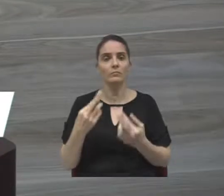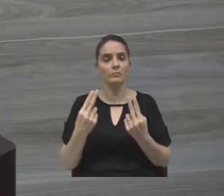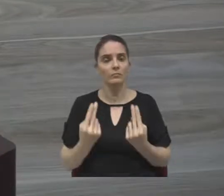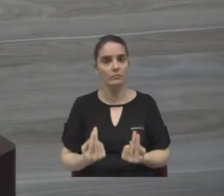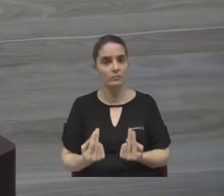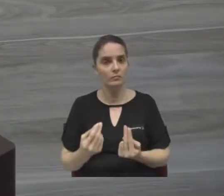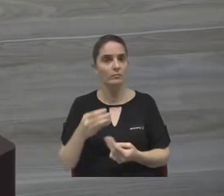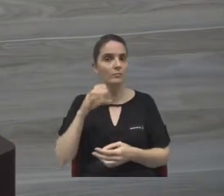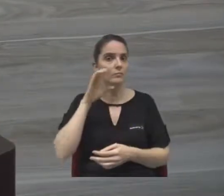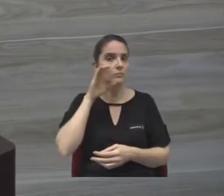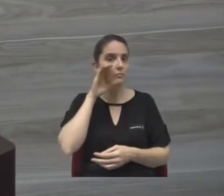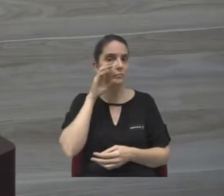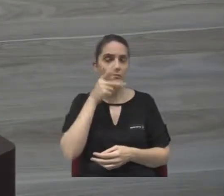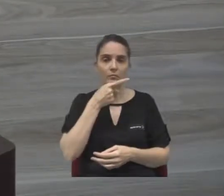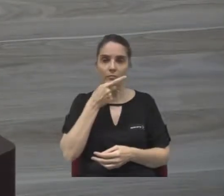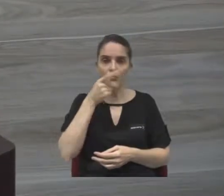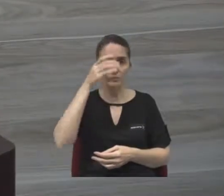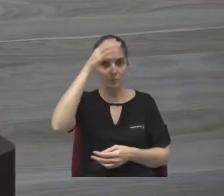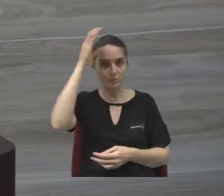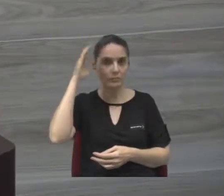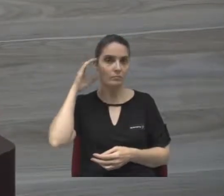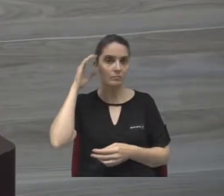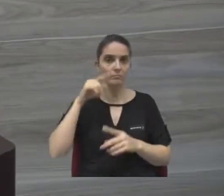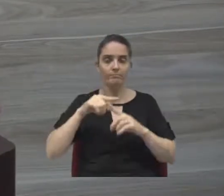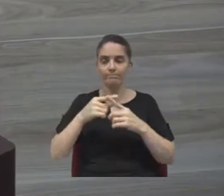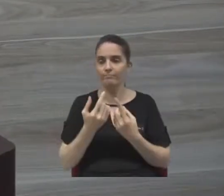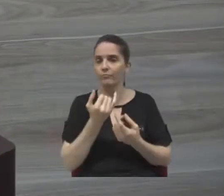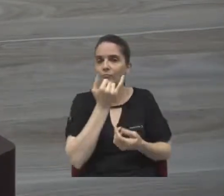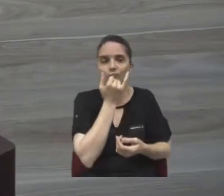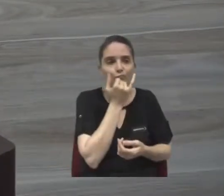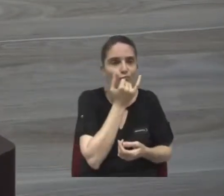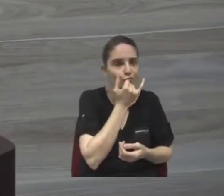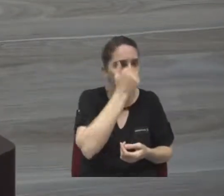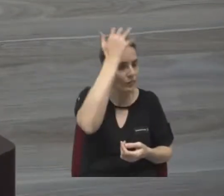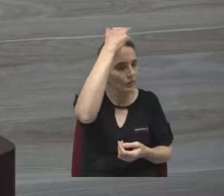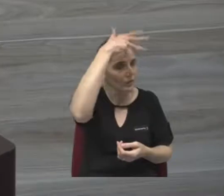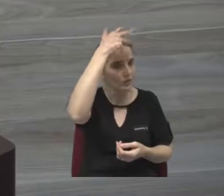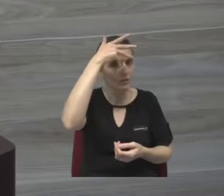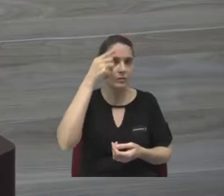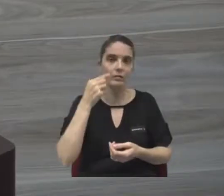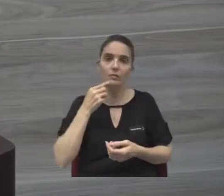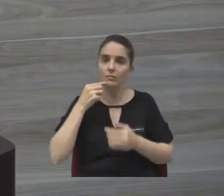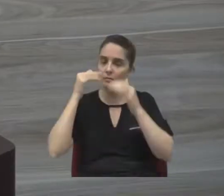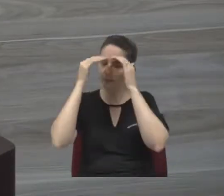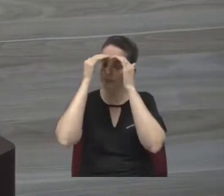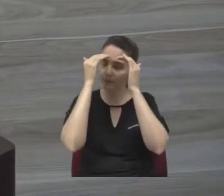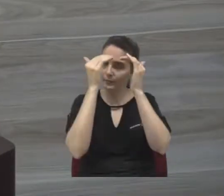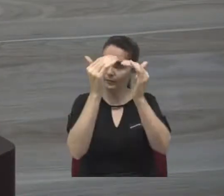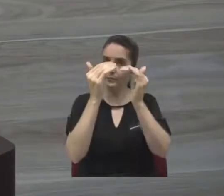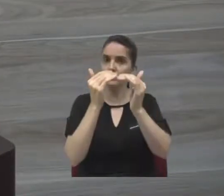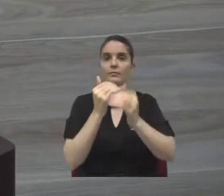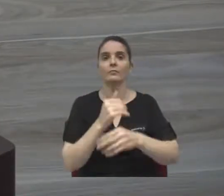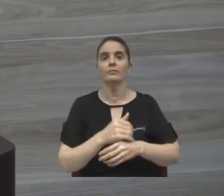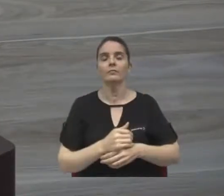vereadora Carol. Mas me desculpa, a vereadora Érica Tanque, a senhora sabe o enorme respeito que eu tenho pela